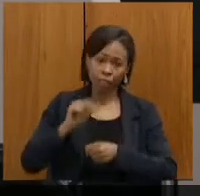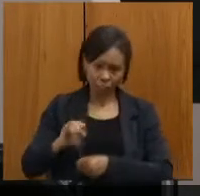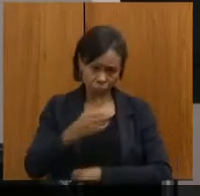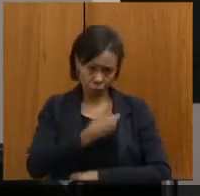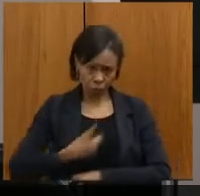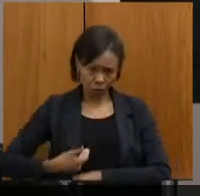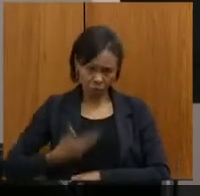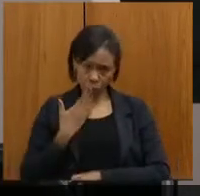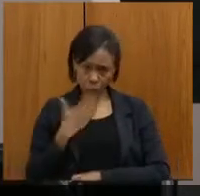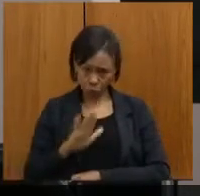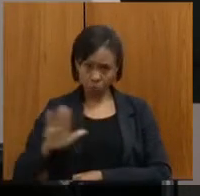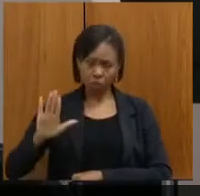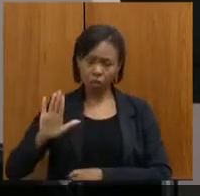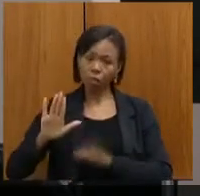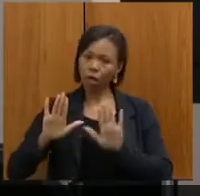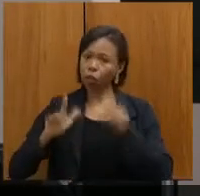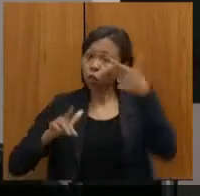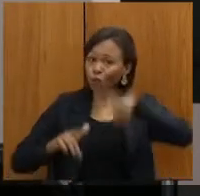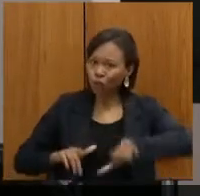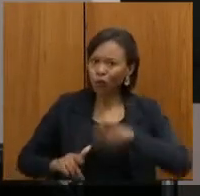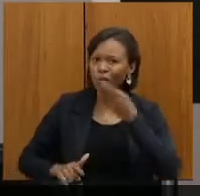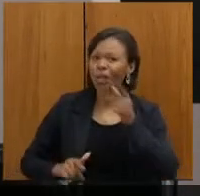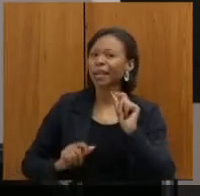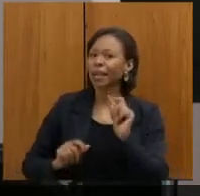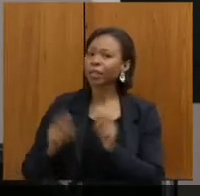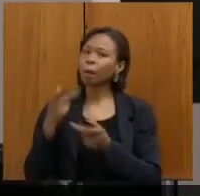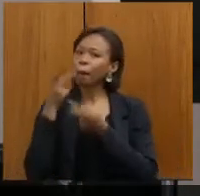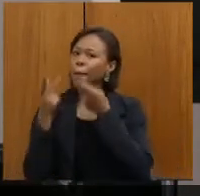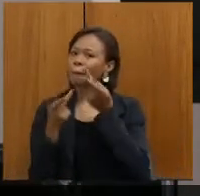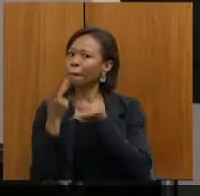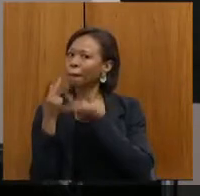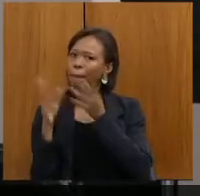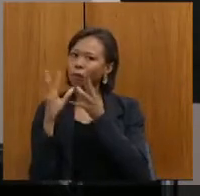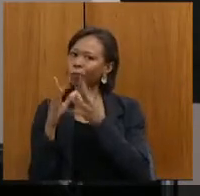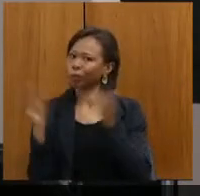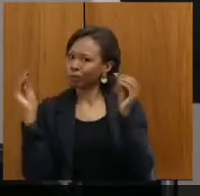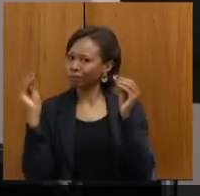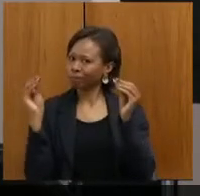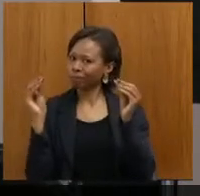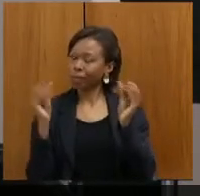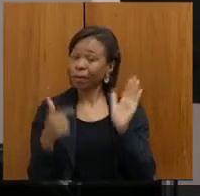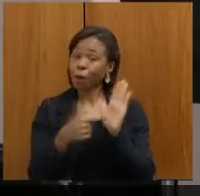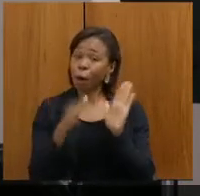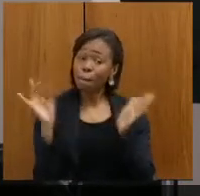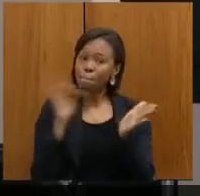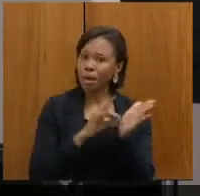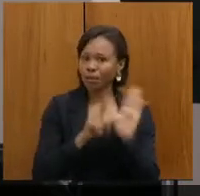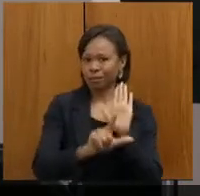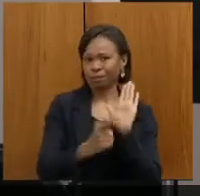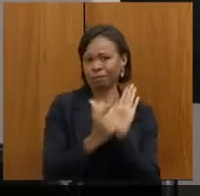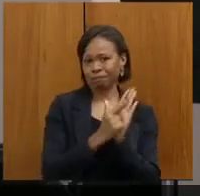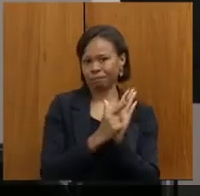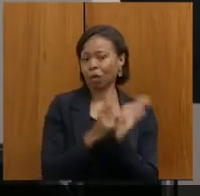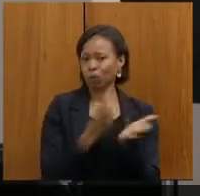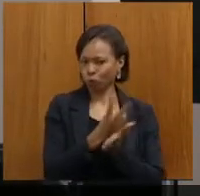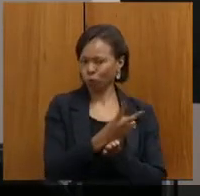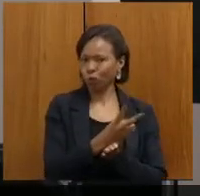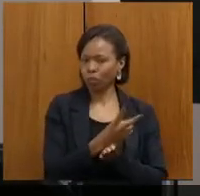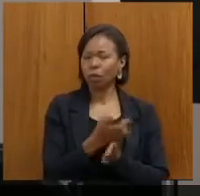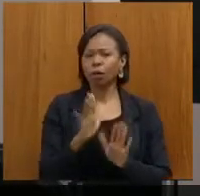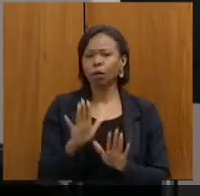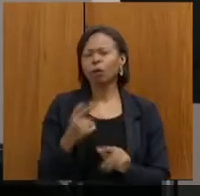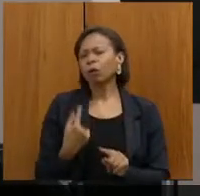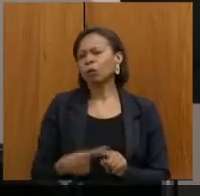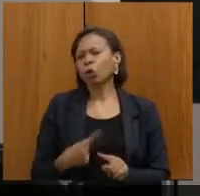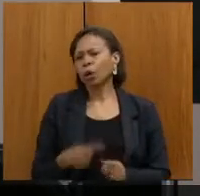também volto aquela questão palavras vou escritos permanecem E por que não já